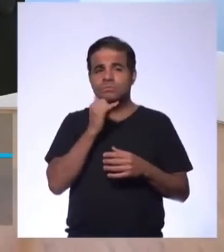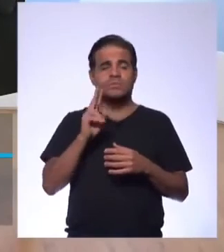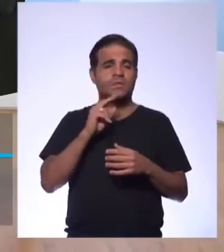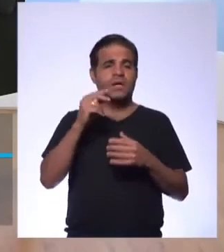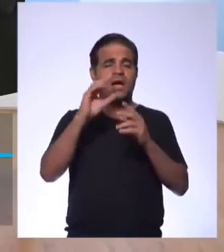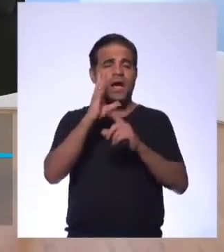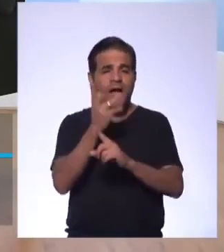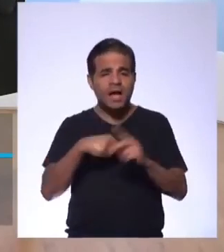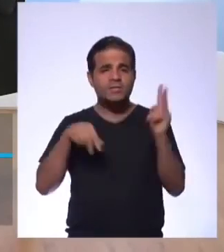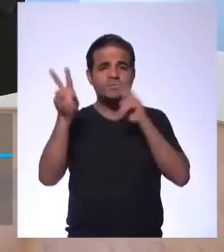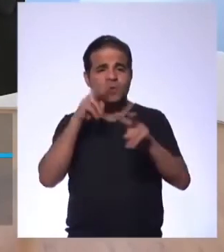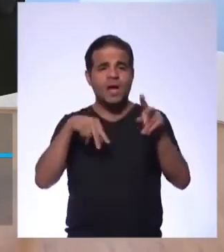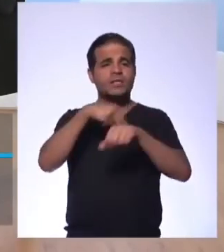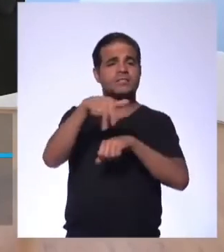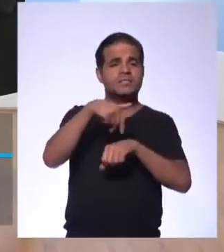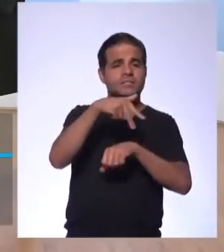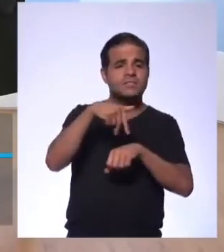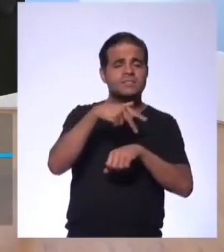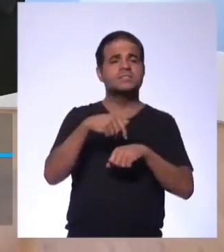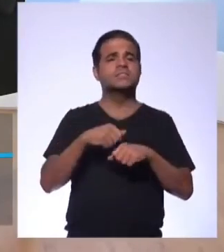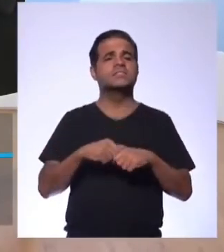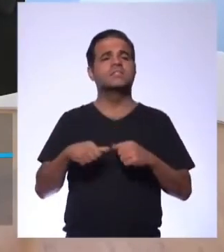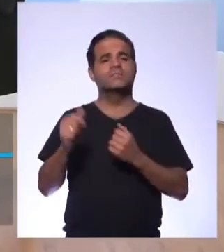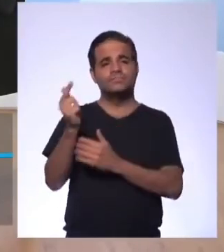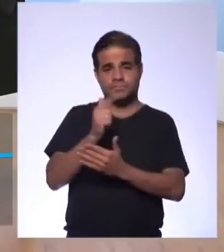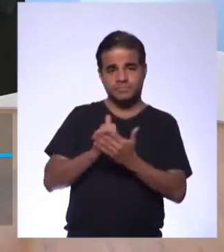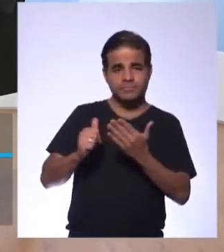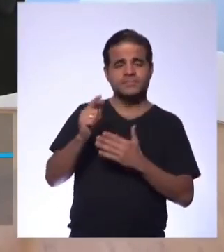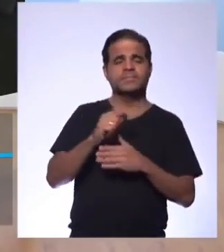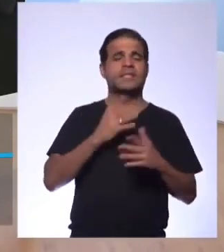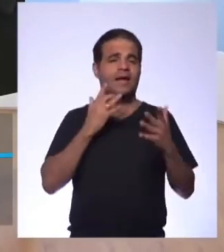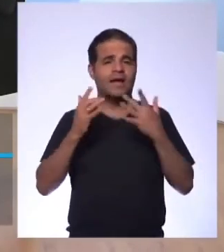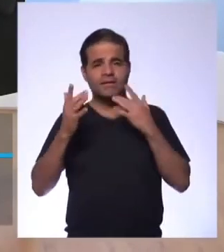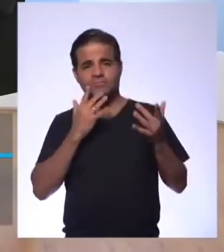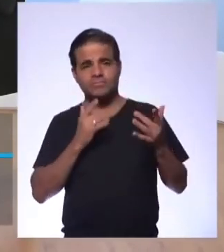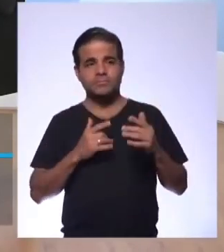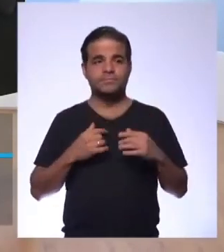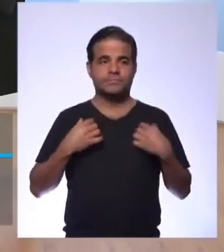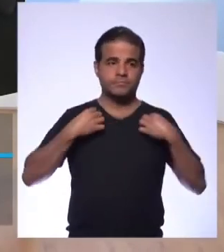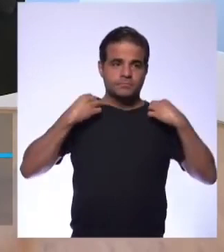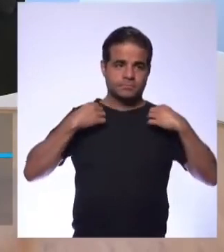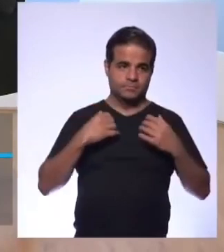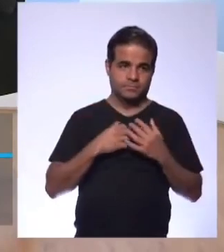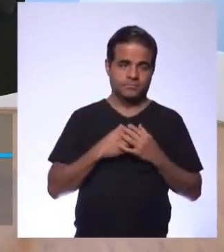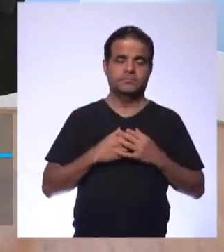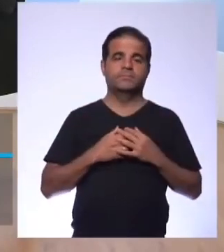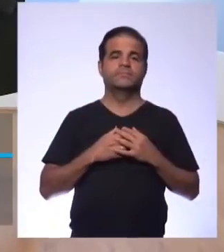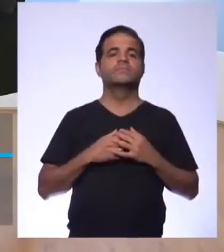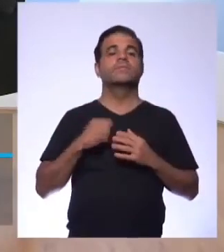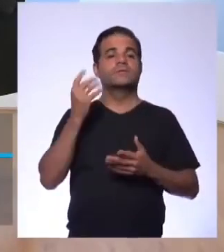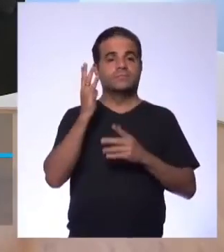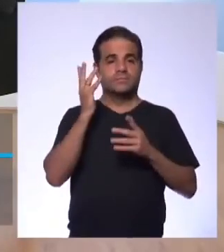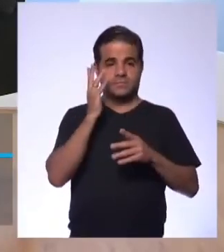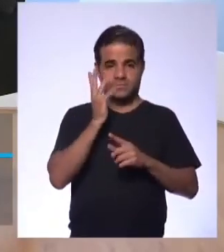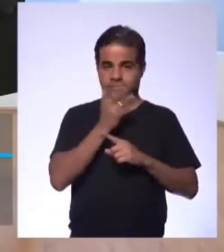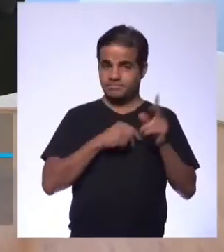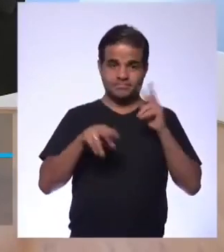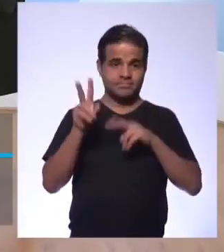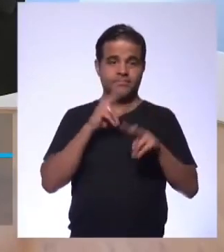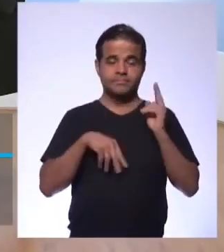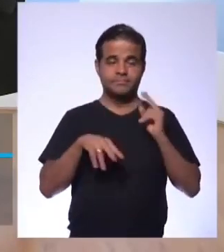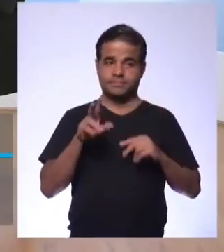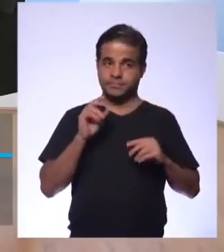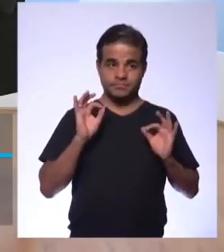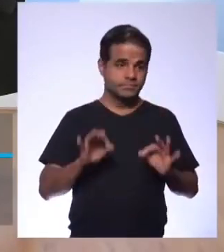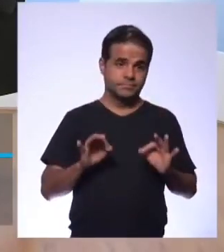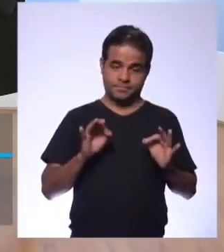artes visuais, dança, grafite, teatro, né? Teatro, arte visual. É isso,